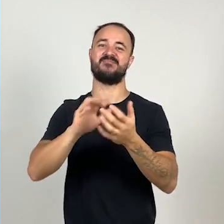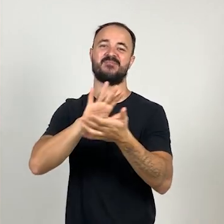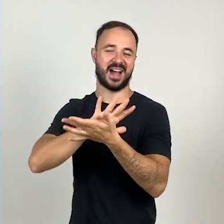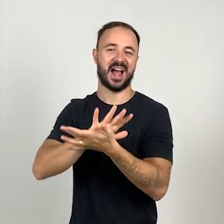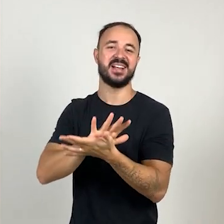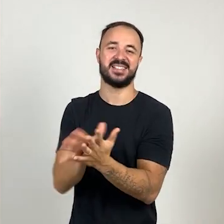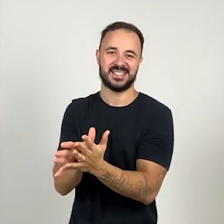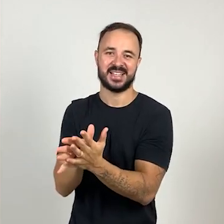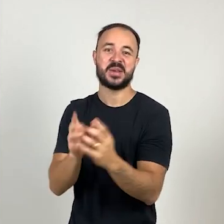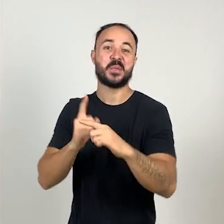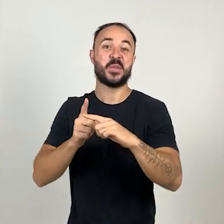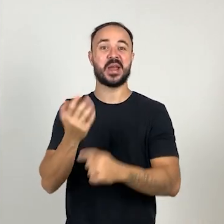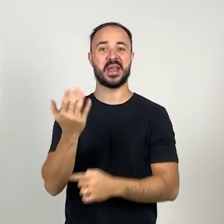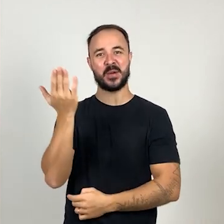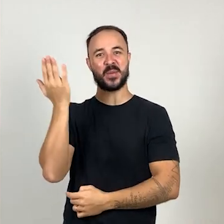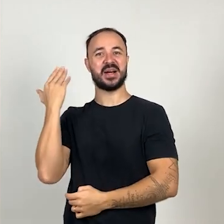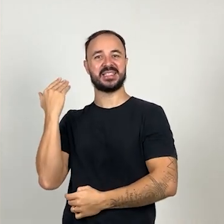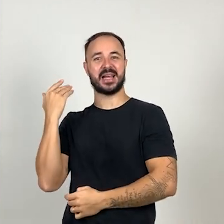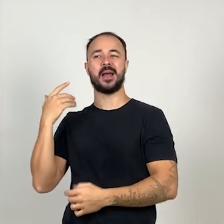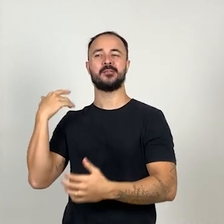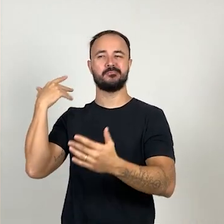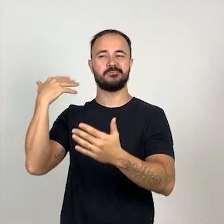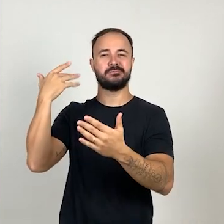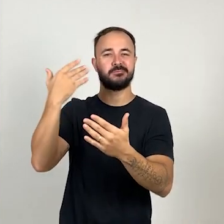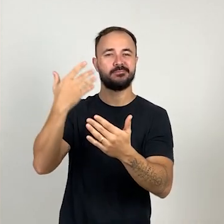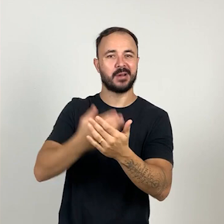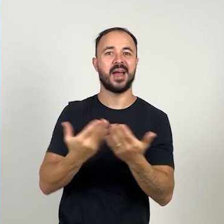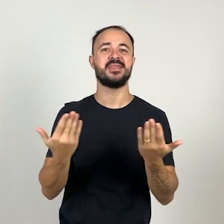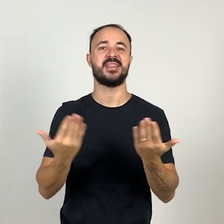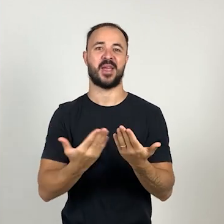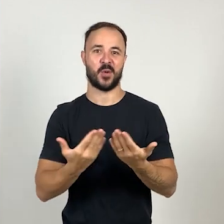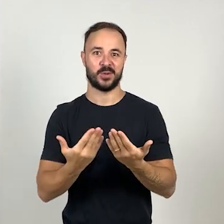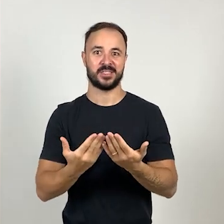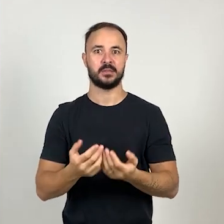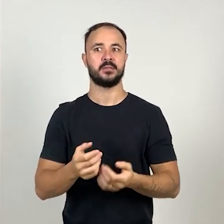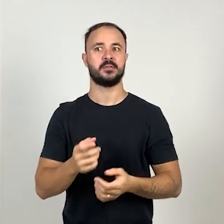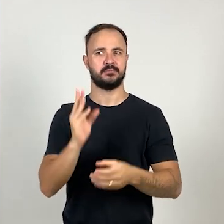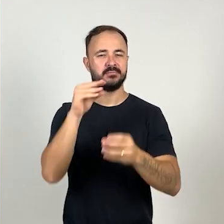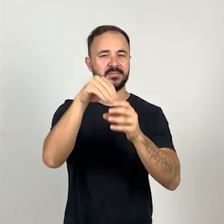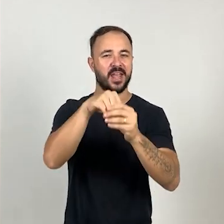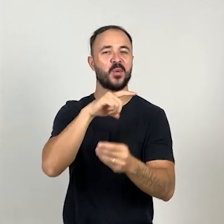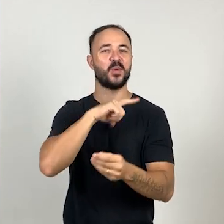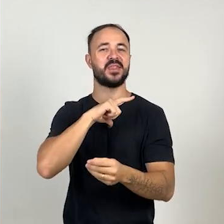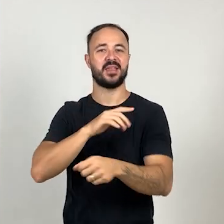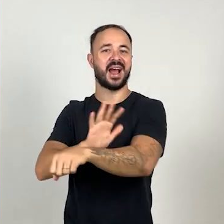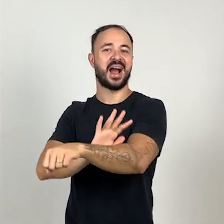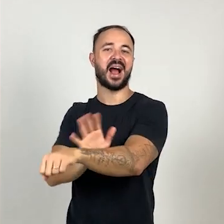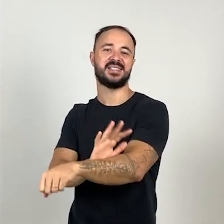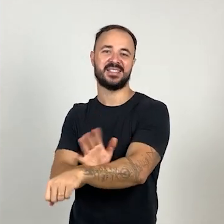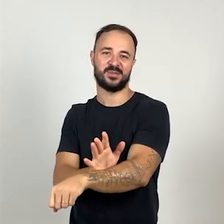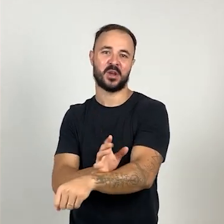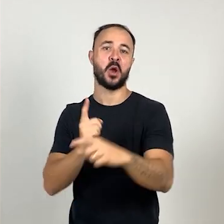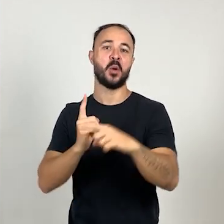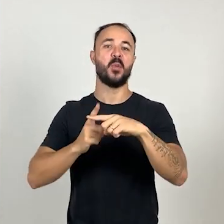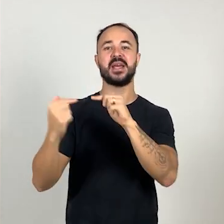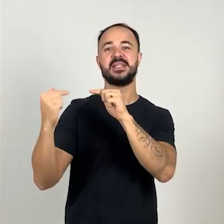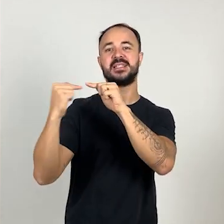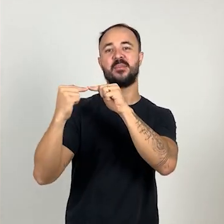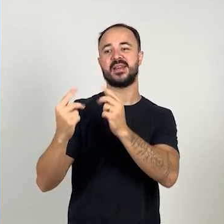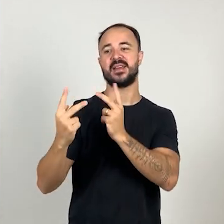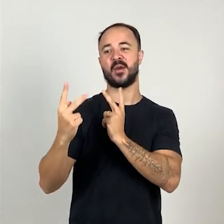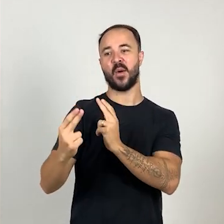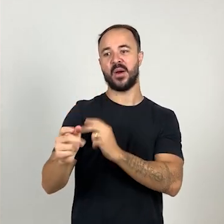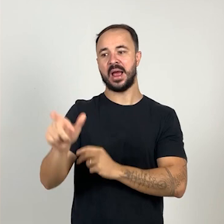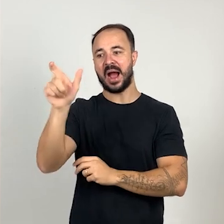do tempo e que se enquadra como racismo estrutural, pois é associada negativamente às pessoas negras